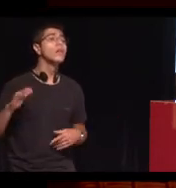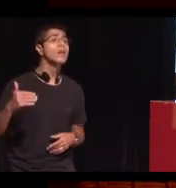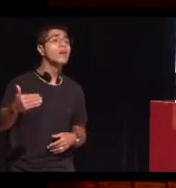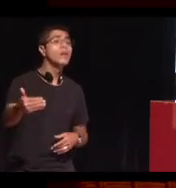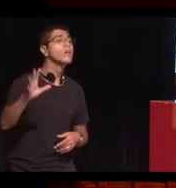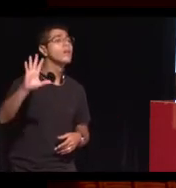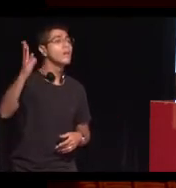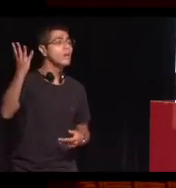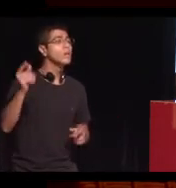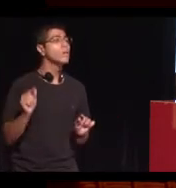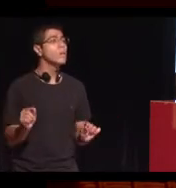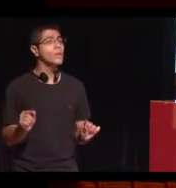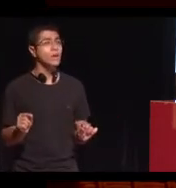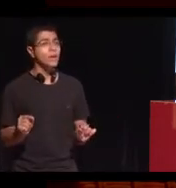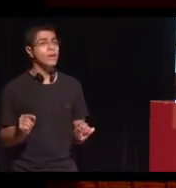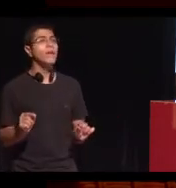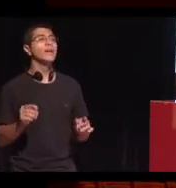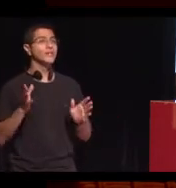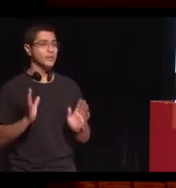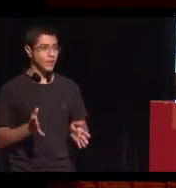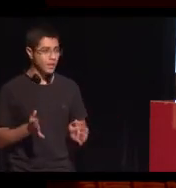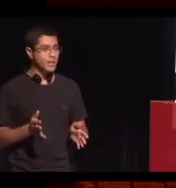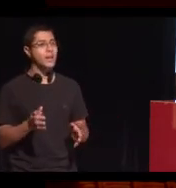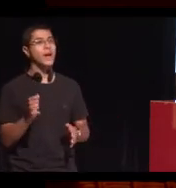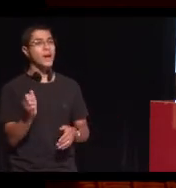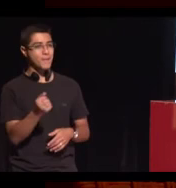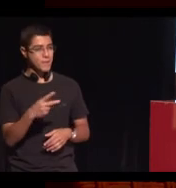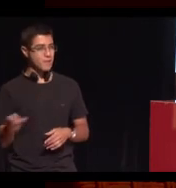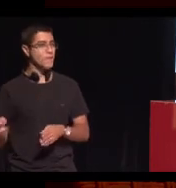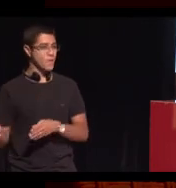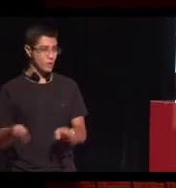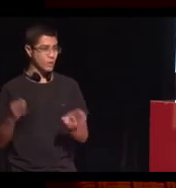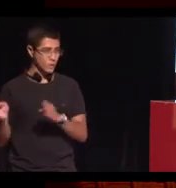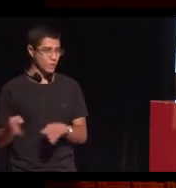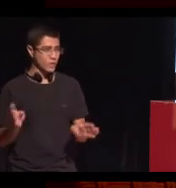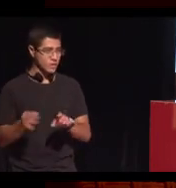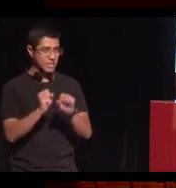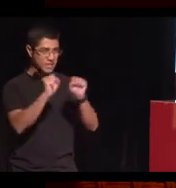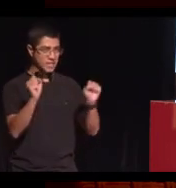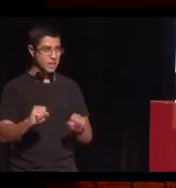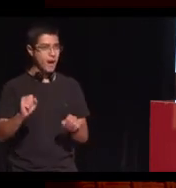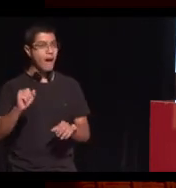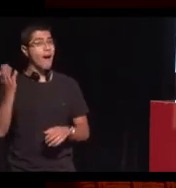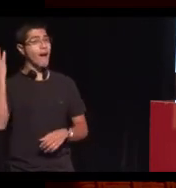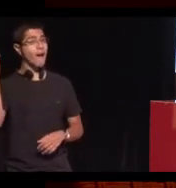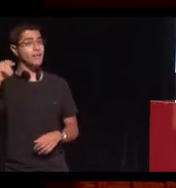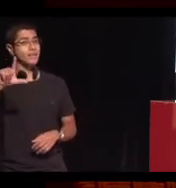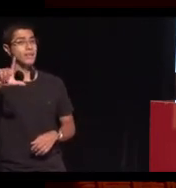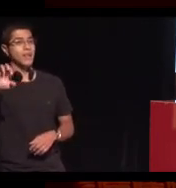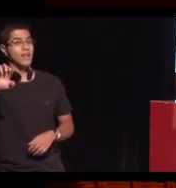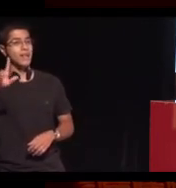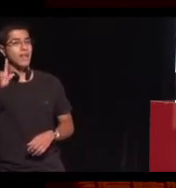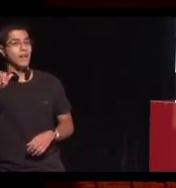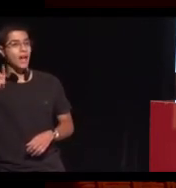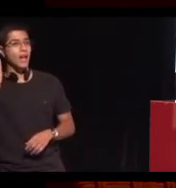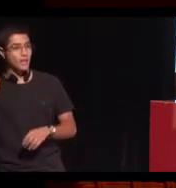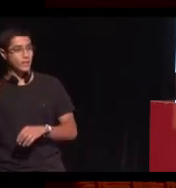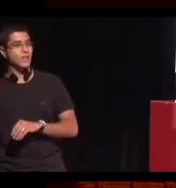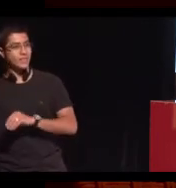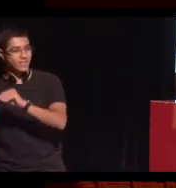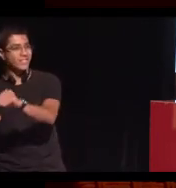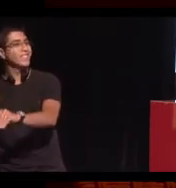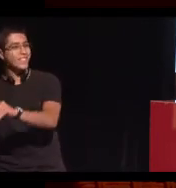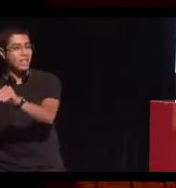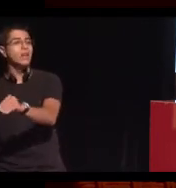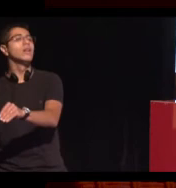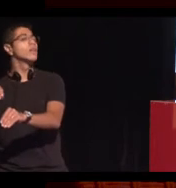que todo o fluxo da aplicação que era antes da aplicação legada, agora ela bate numa aplicação nova. E aí a